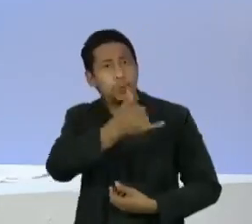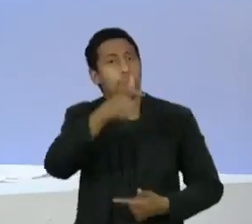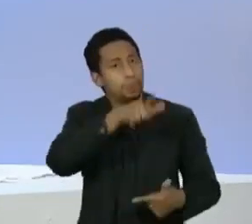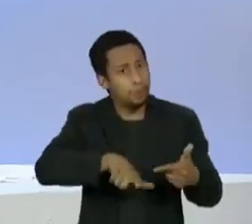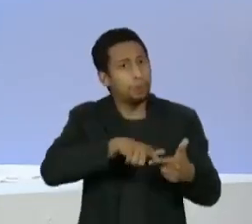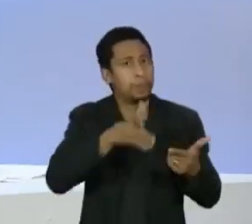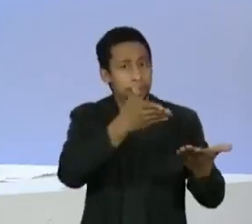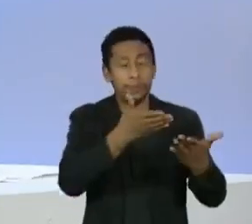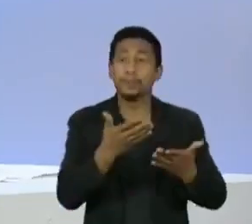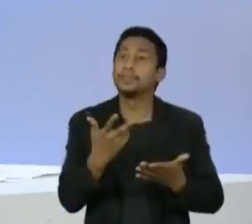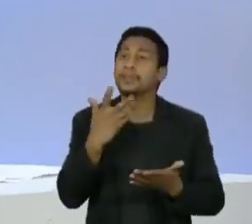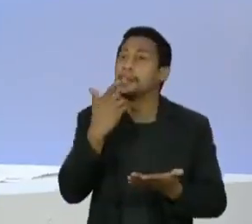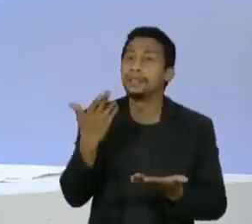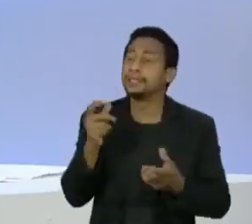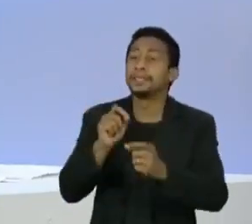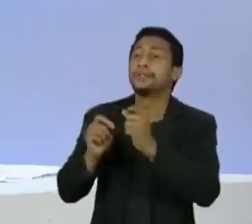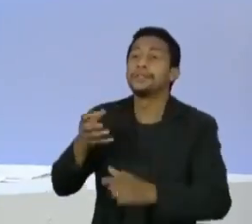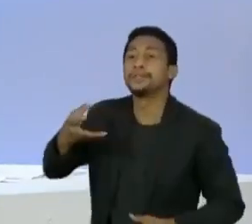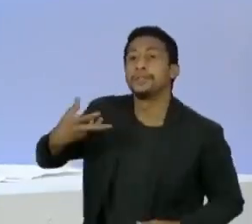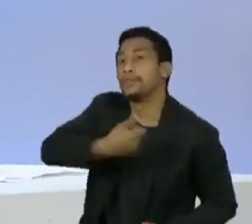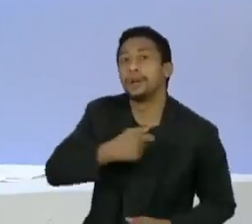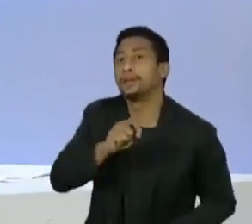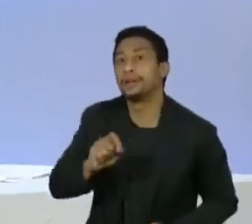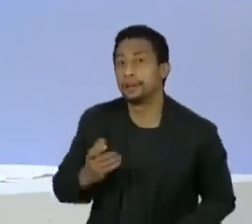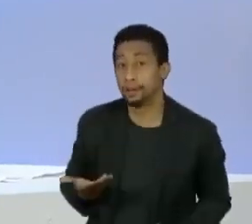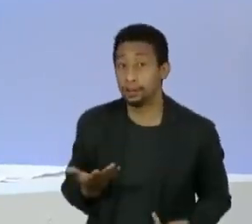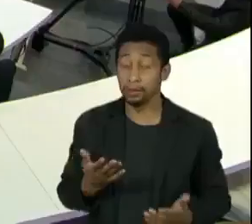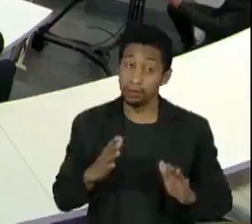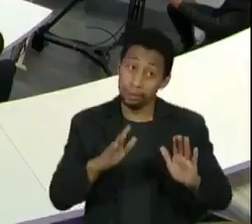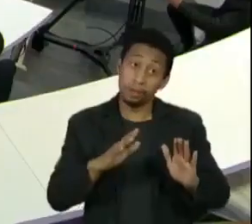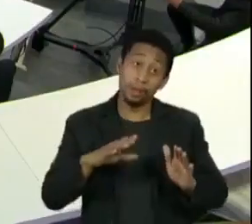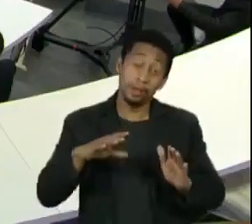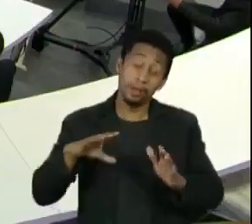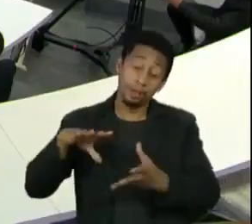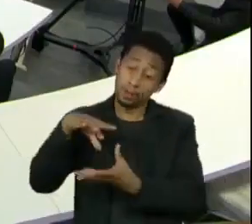salvaguarda em relação ao PGR? No sistema democrático, a